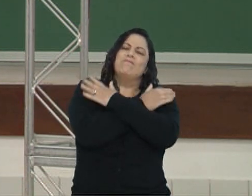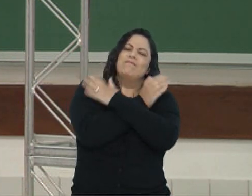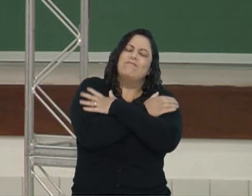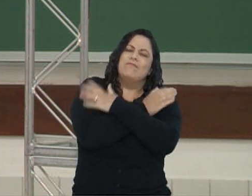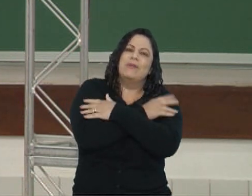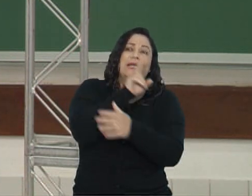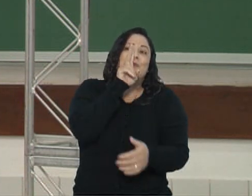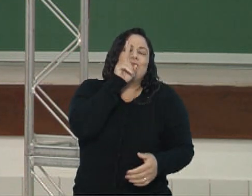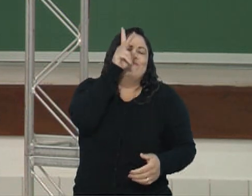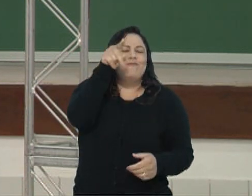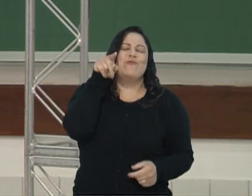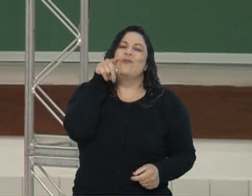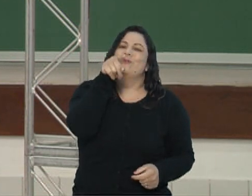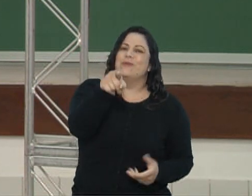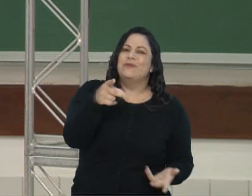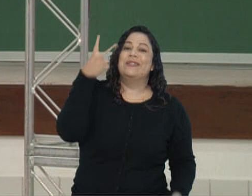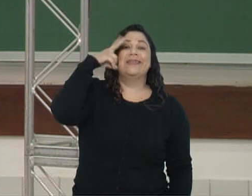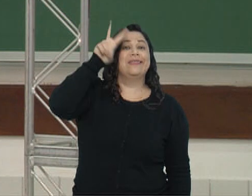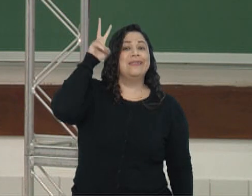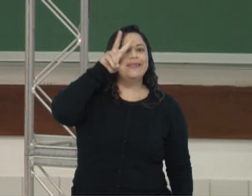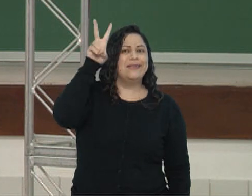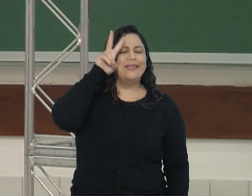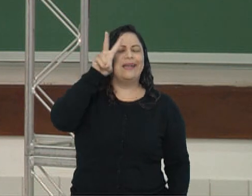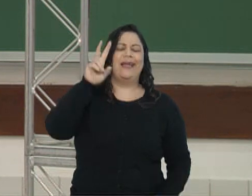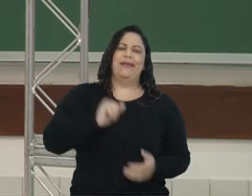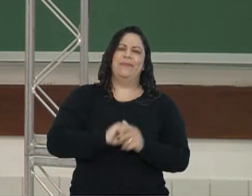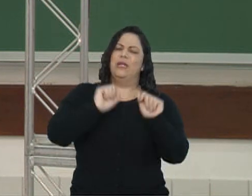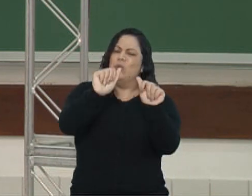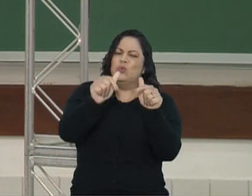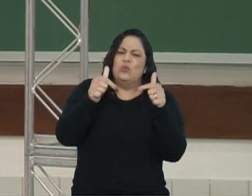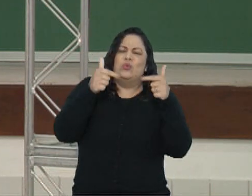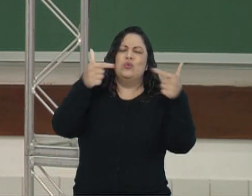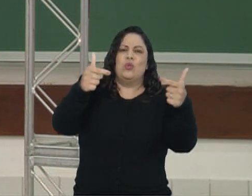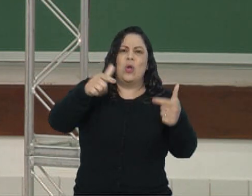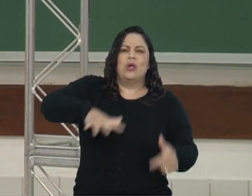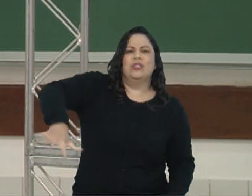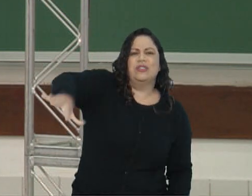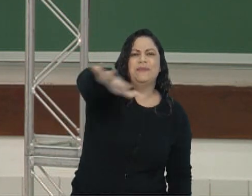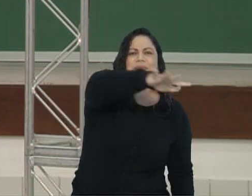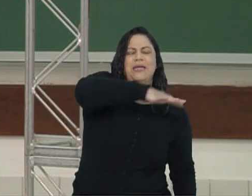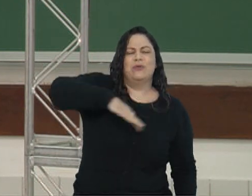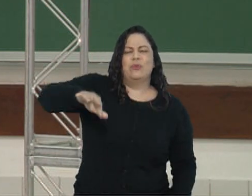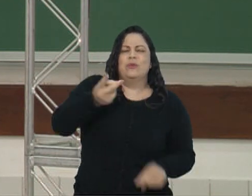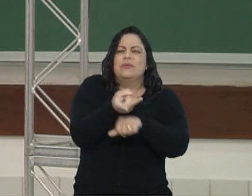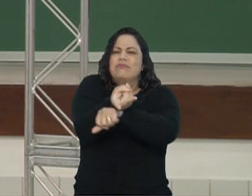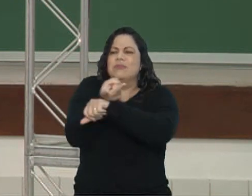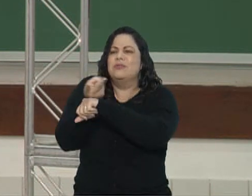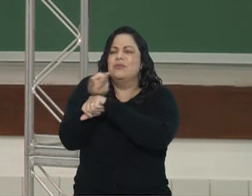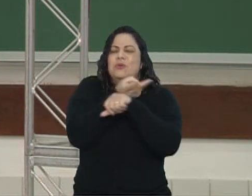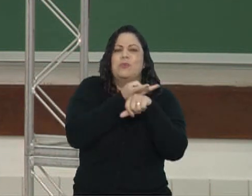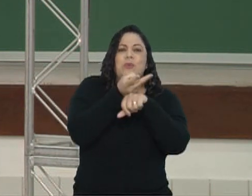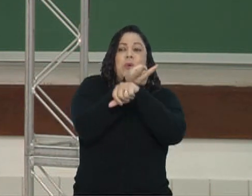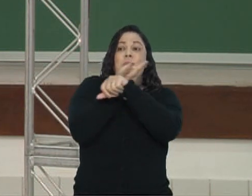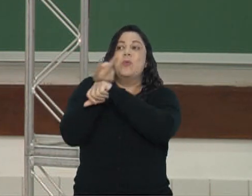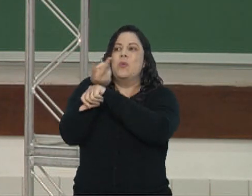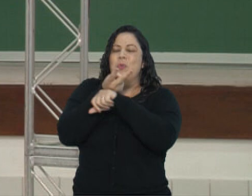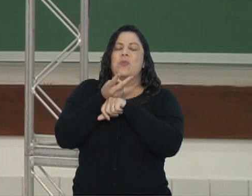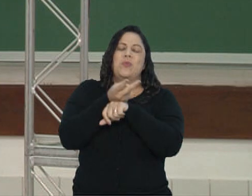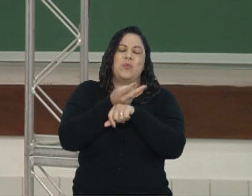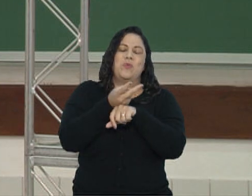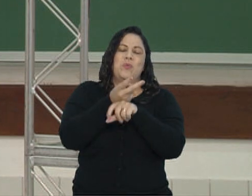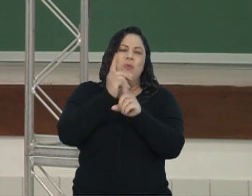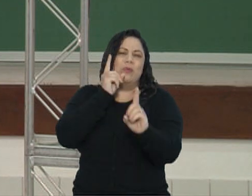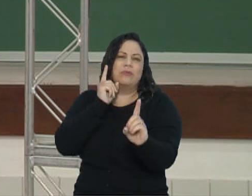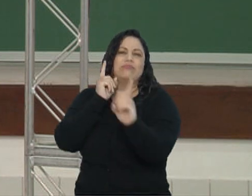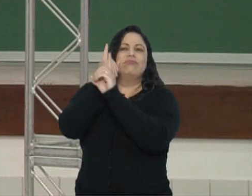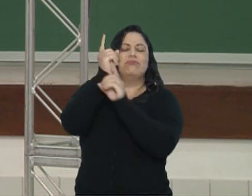vocês e sempre lembrem-se, pessoal, o sol nasce para todos, né? Mas as sombras a gente tem que buscá-las. Nesse sentido, estudem, se concentrem